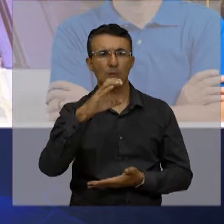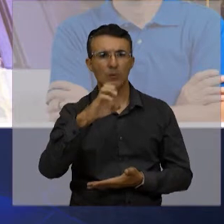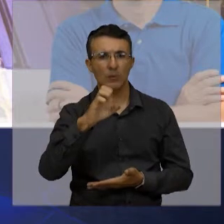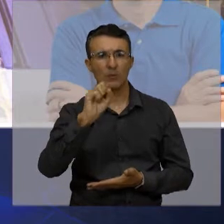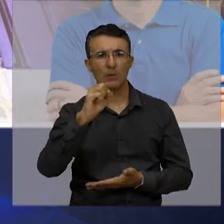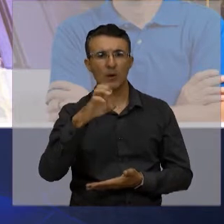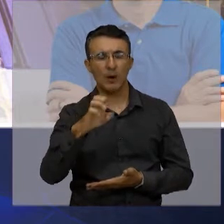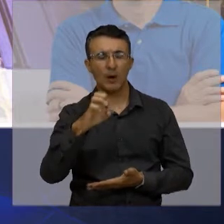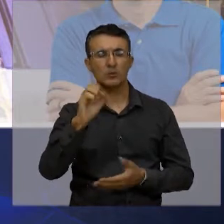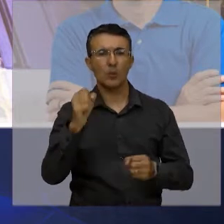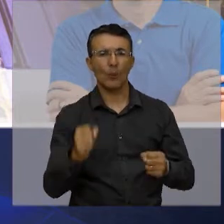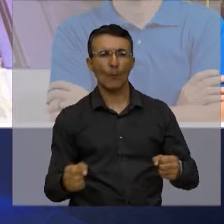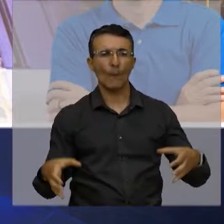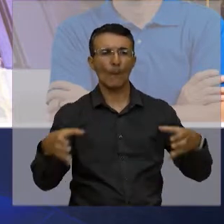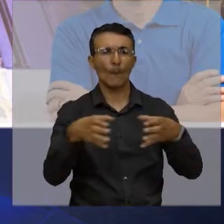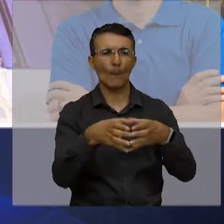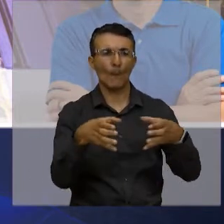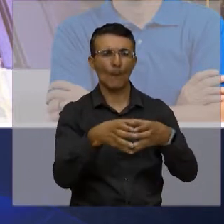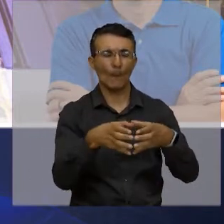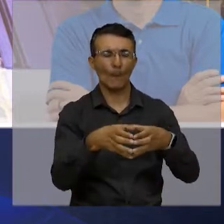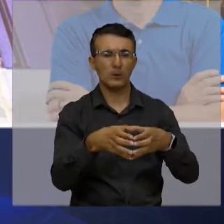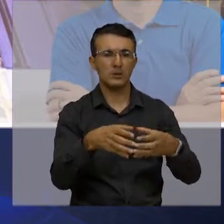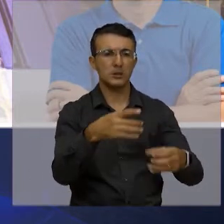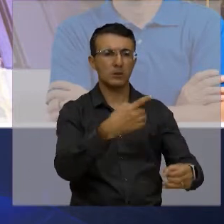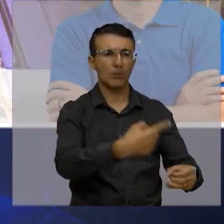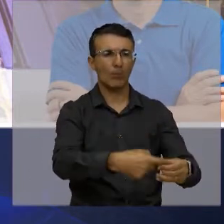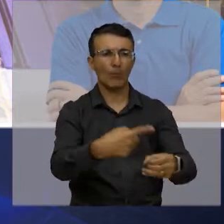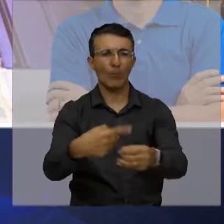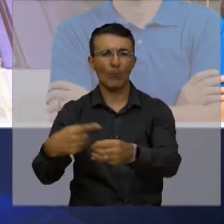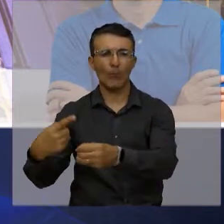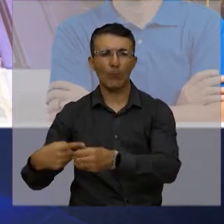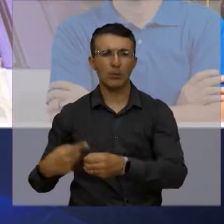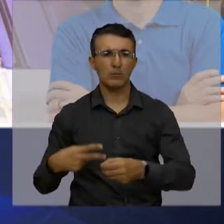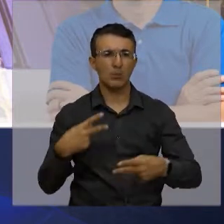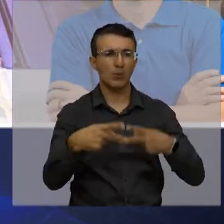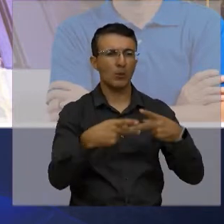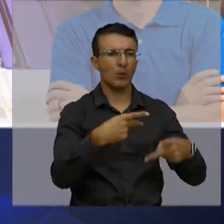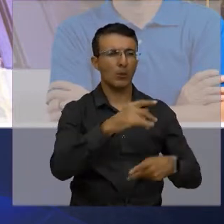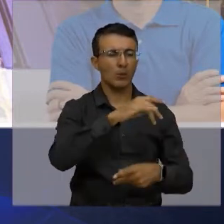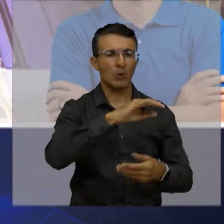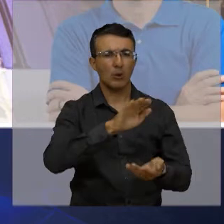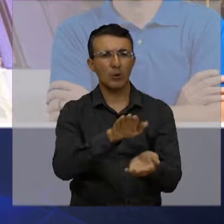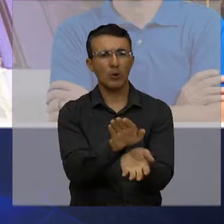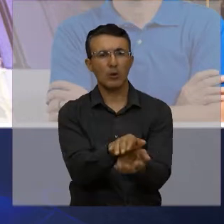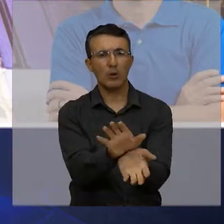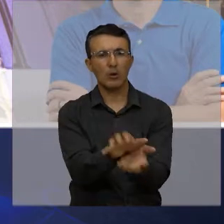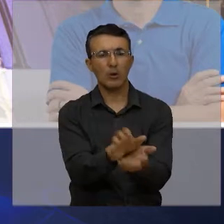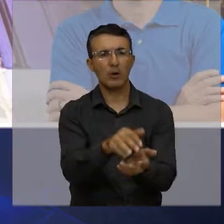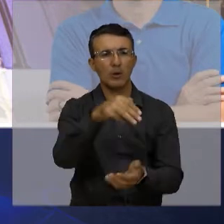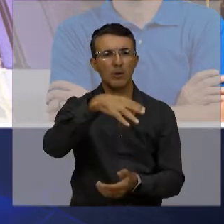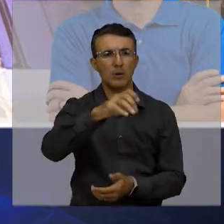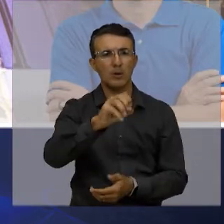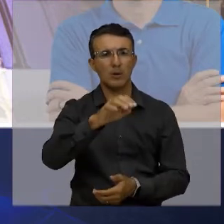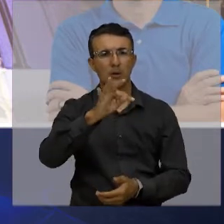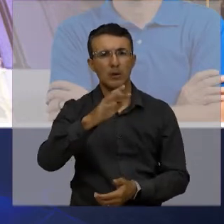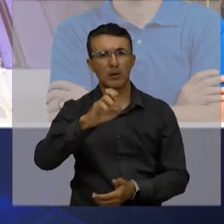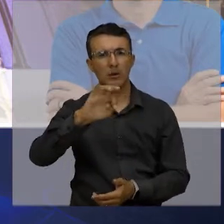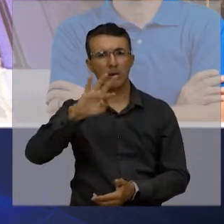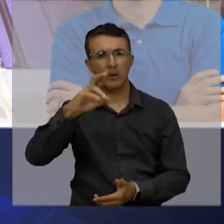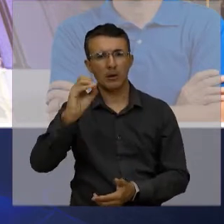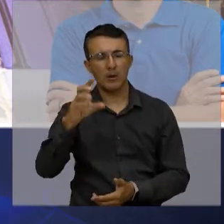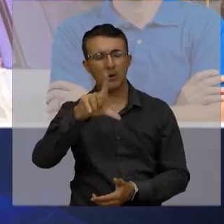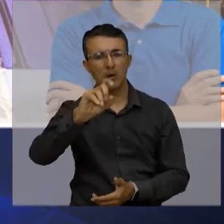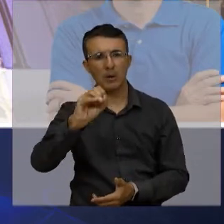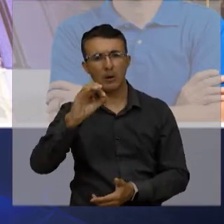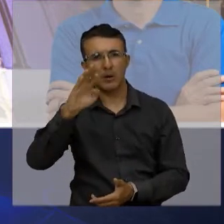compõe as cidades de São José dos Campos, Jacareí, Monteiro Lobato, Santa Branca, Paraibuna